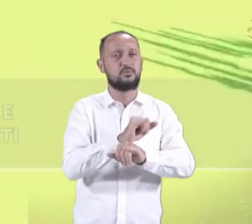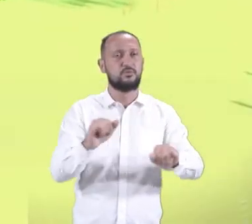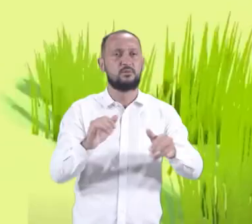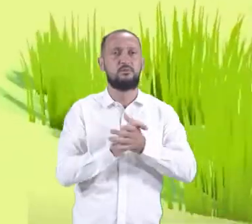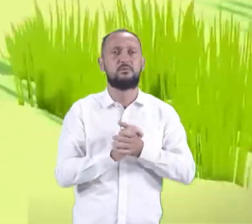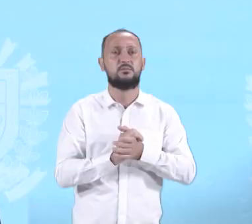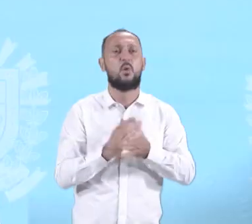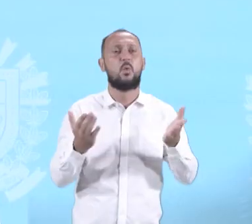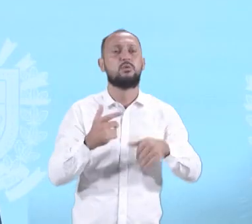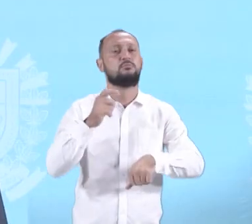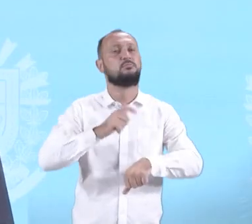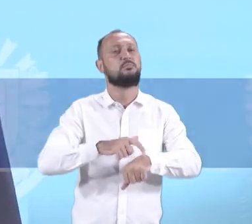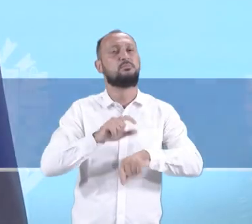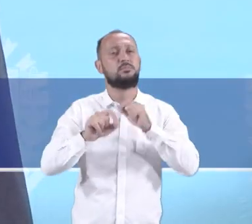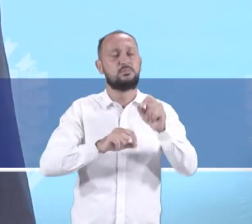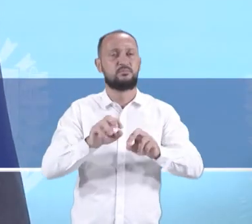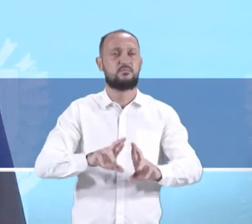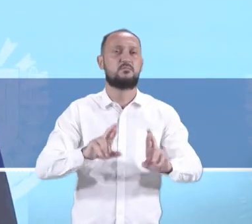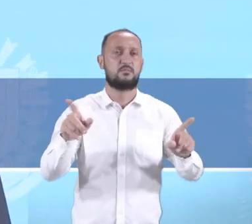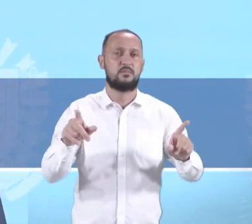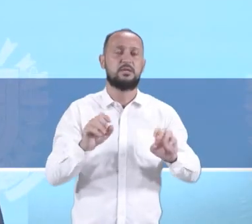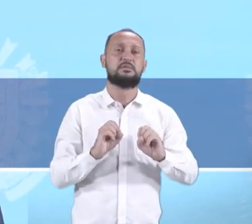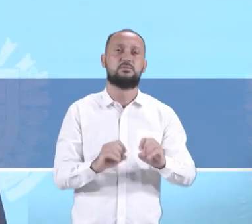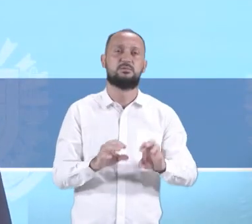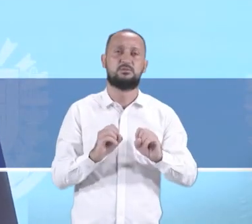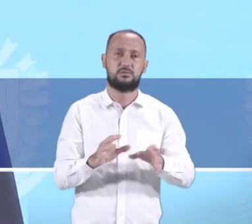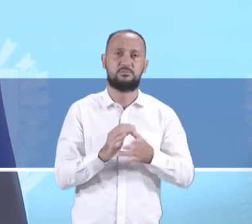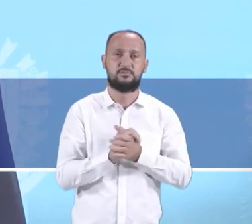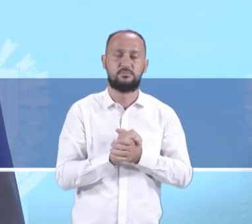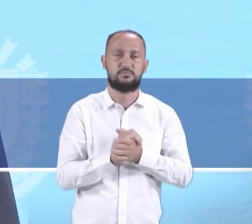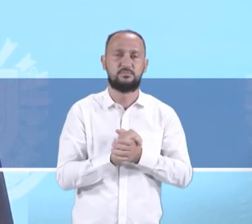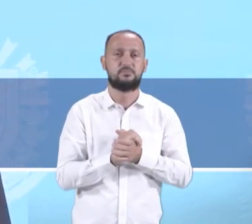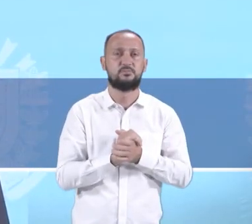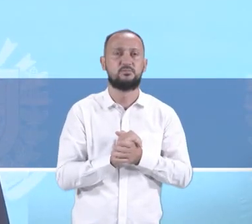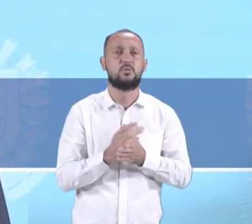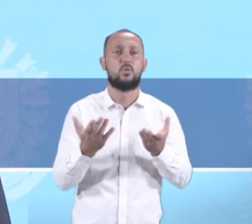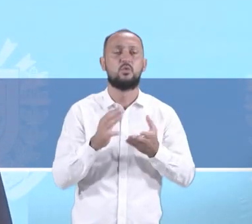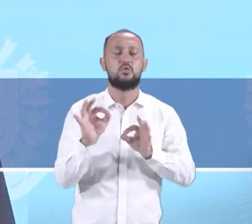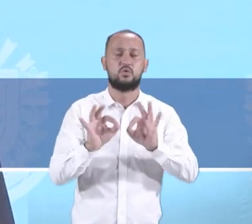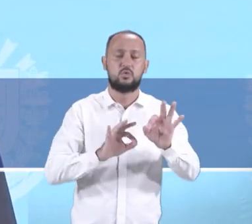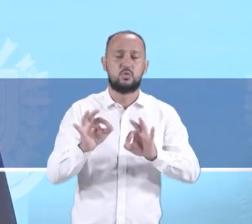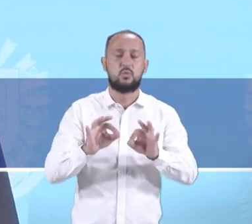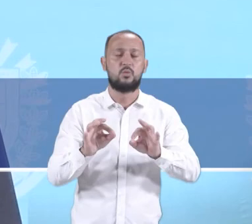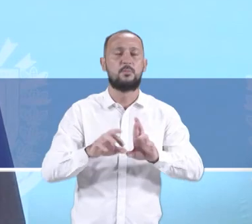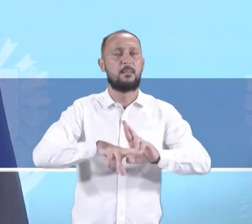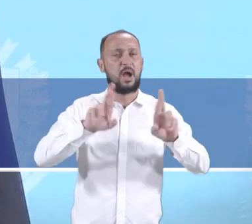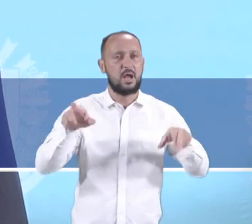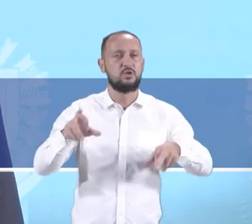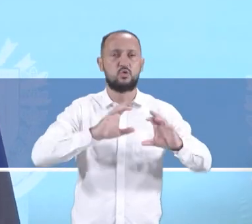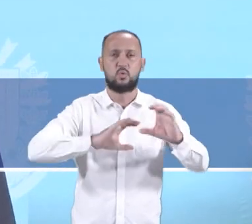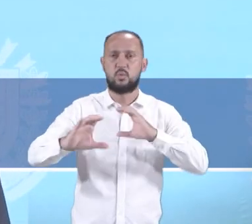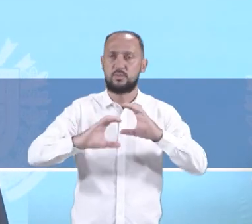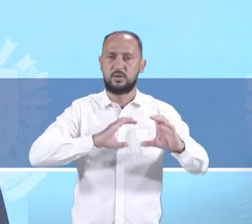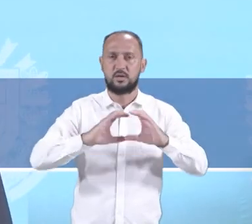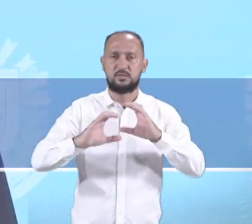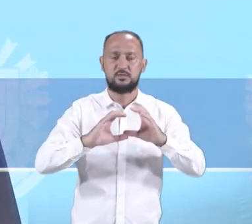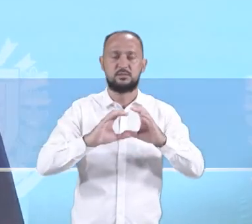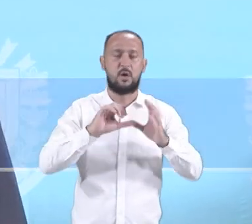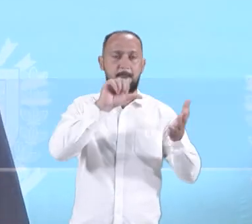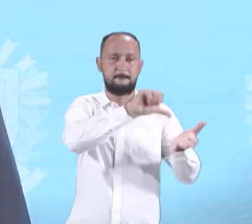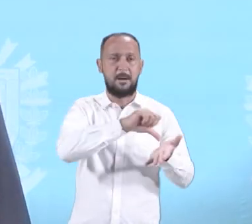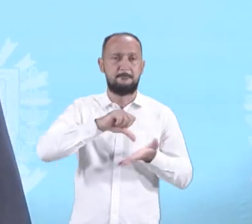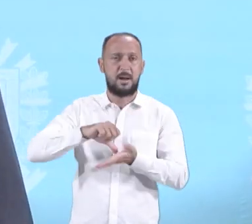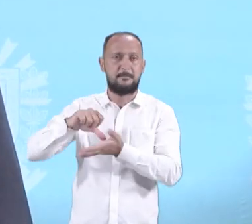game. Hoje nós estamos num momento muito diferenciado da educação. Então hoje nós criamos uma rede de comunicação com todas as